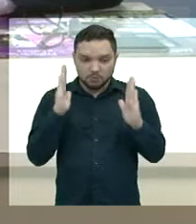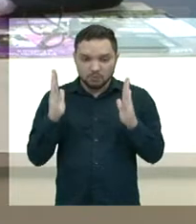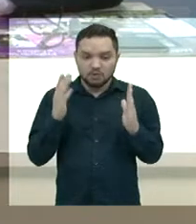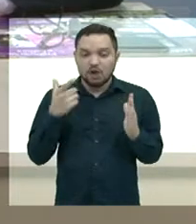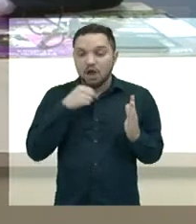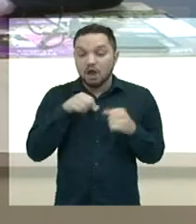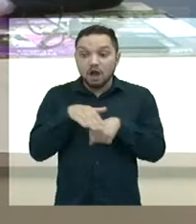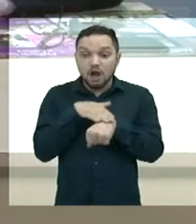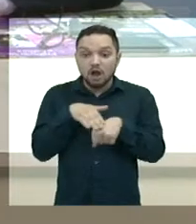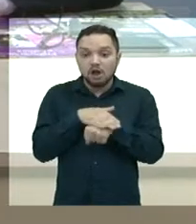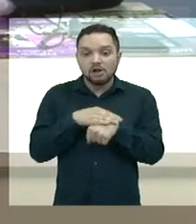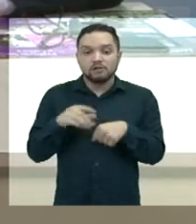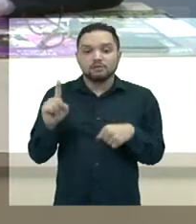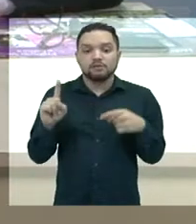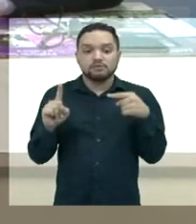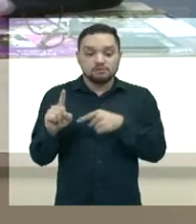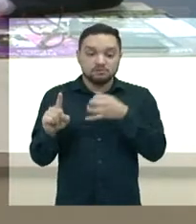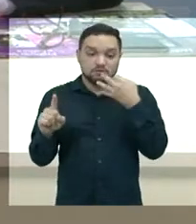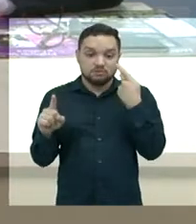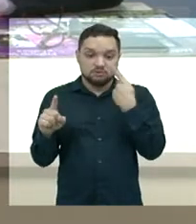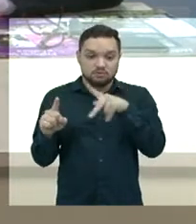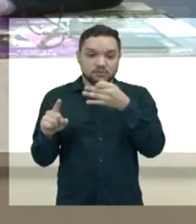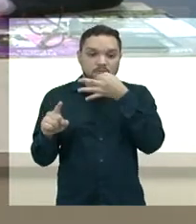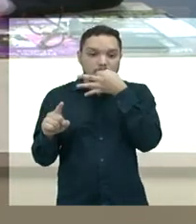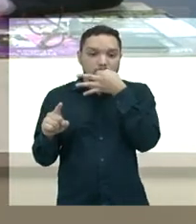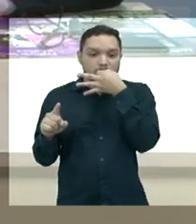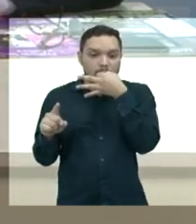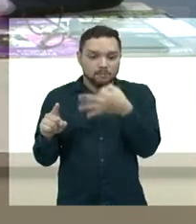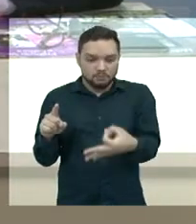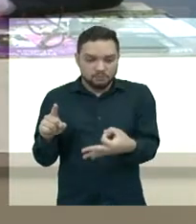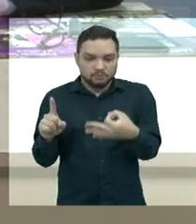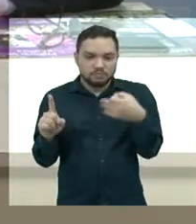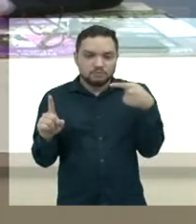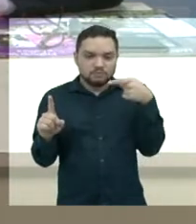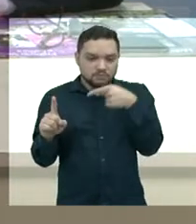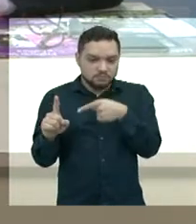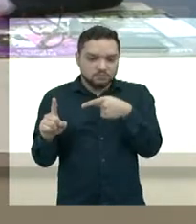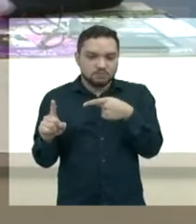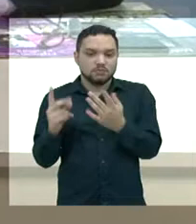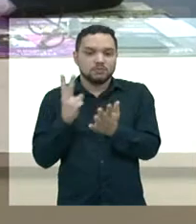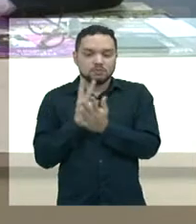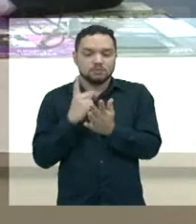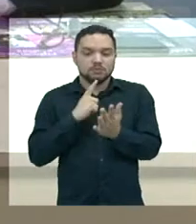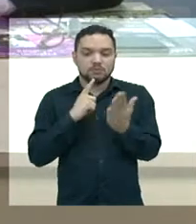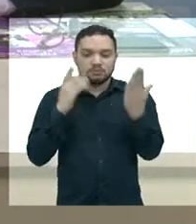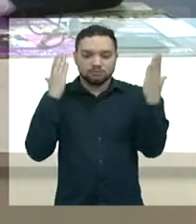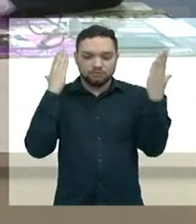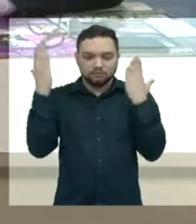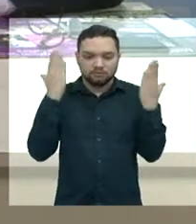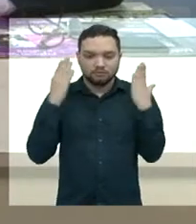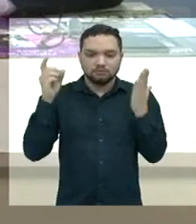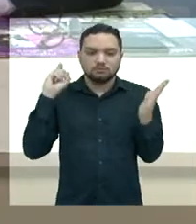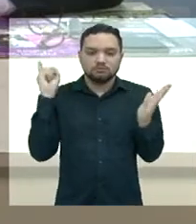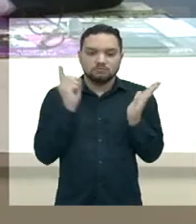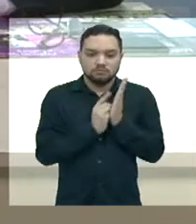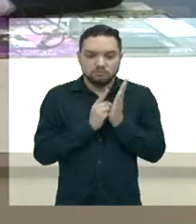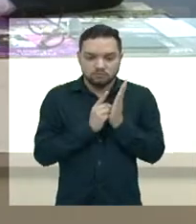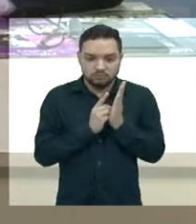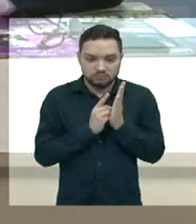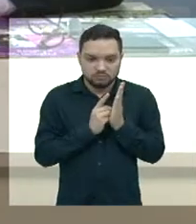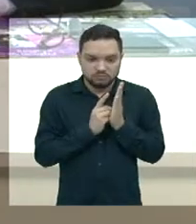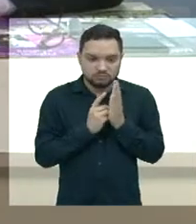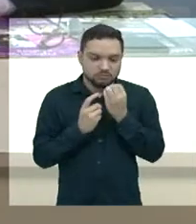vamos conversar, vamos ter a opinião, sempre com uma análise muito verdadeira, muito